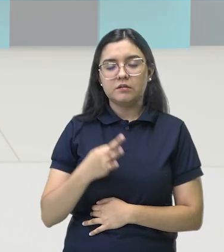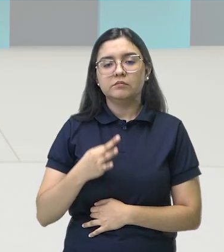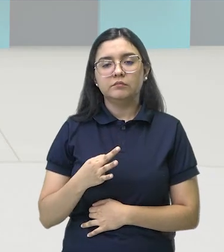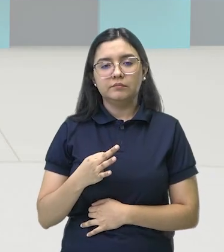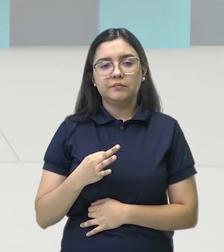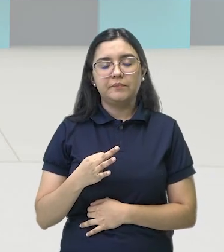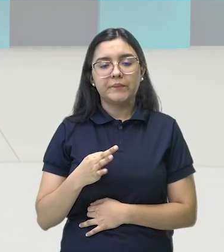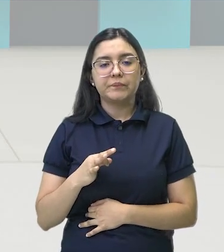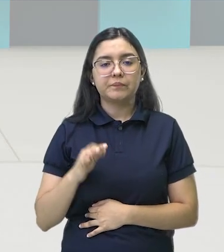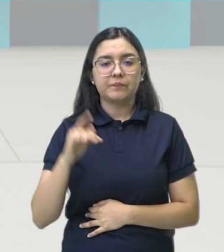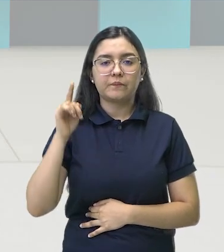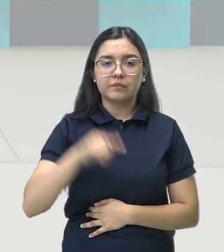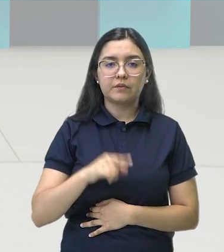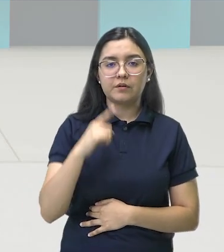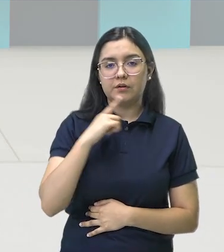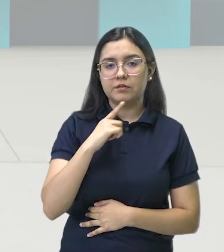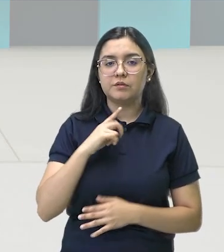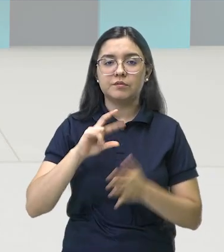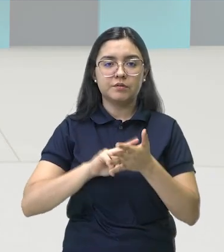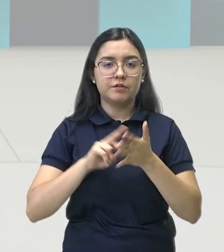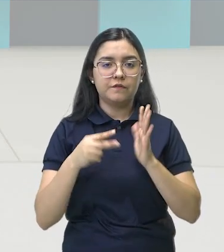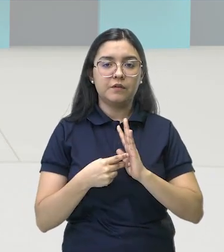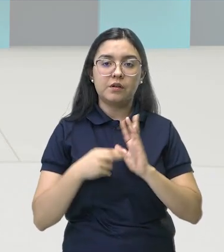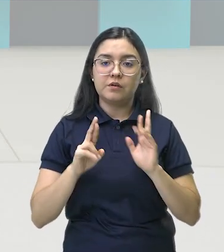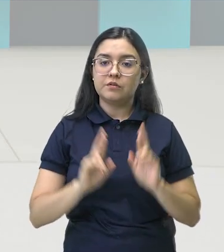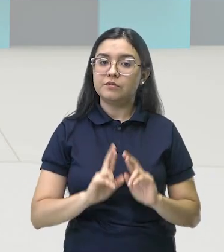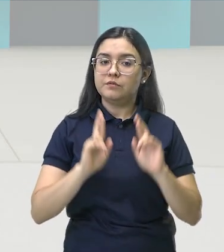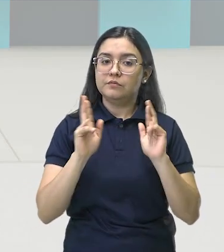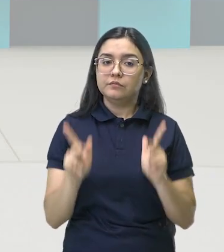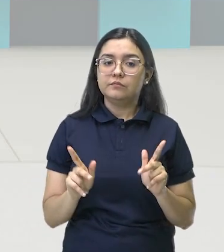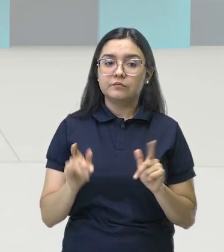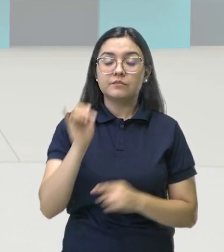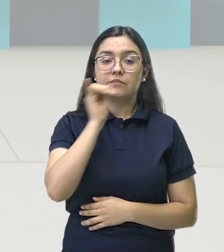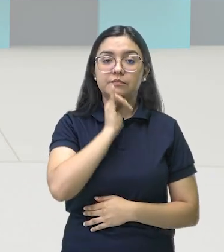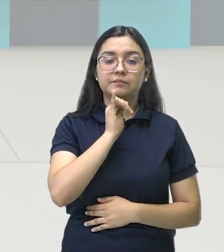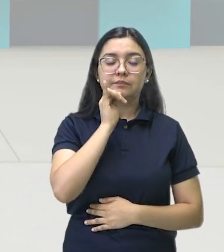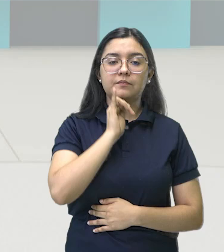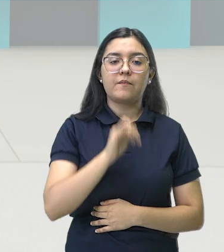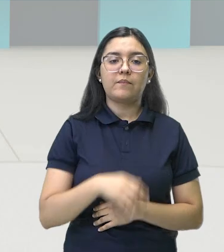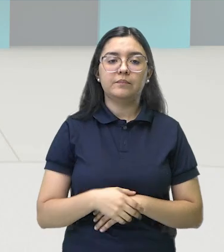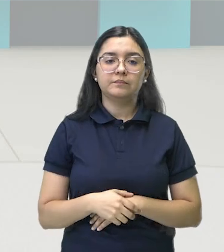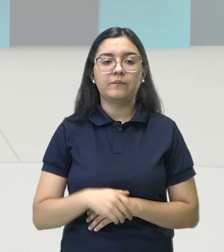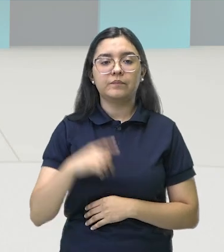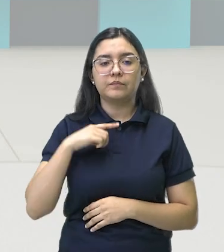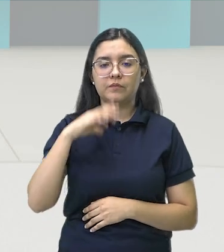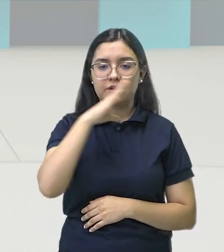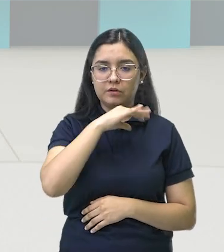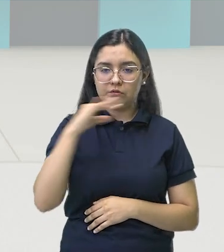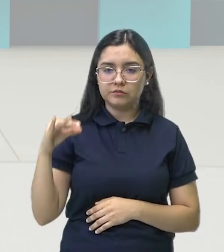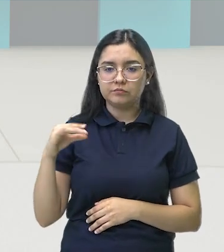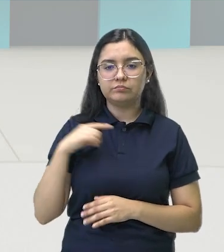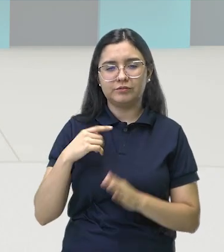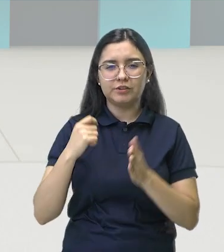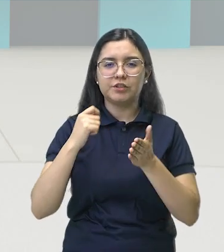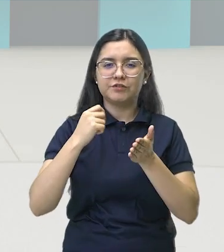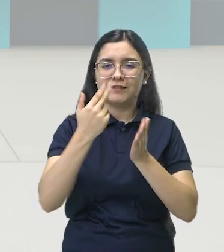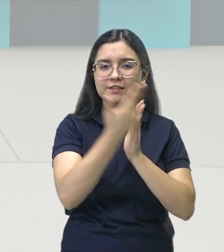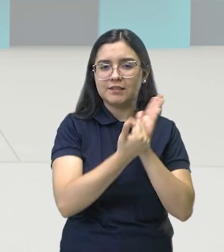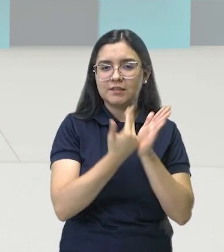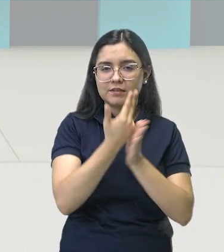mensagem, ela vai ter um significado diferente. Por exemplo, quando nós somos crianças que fazemos esses